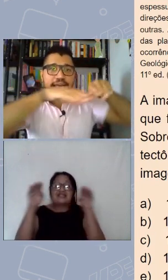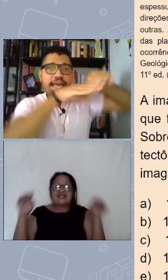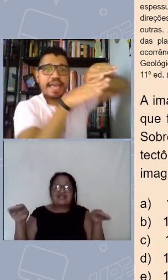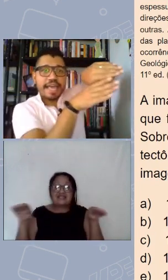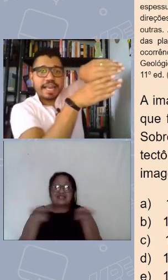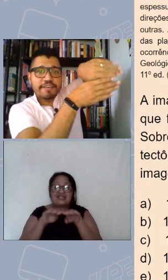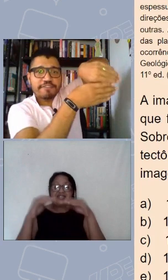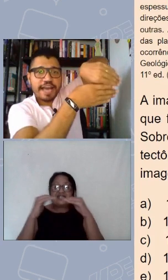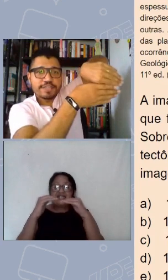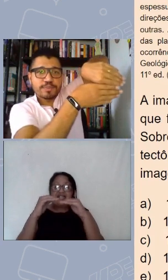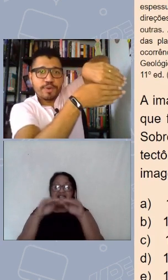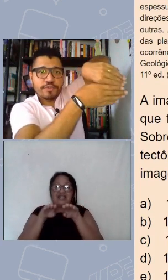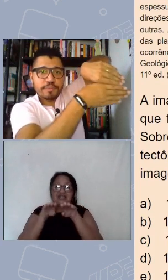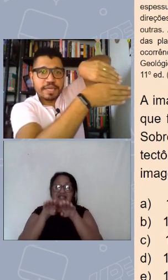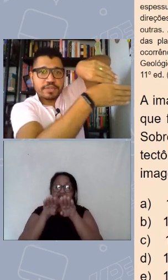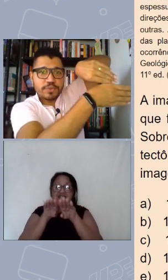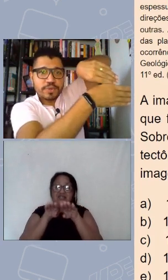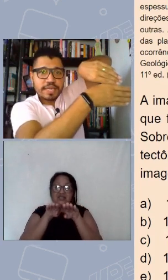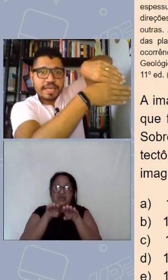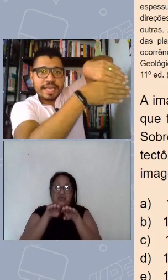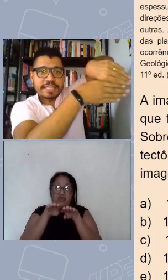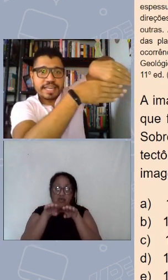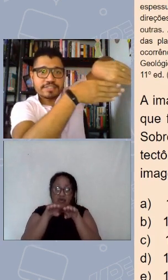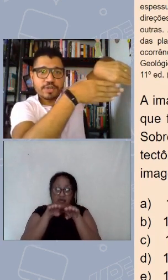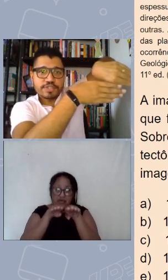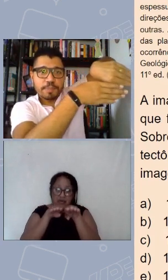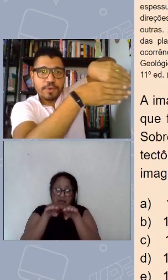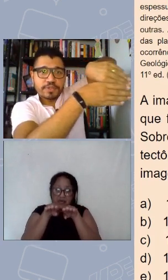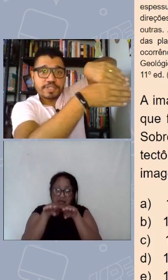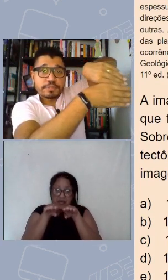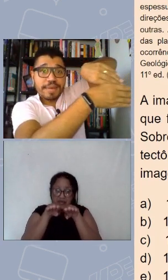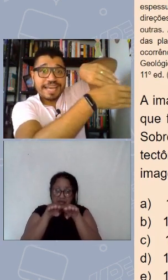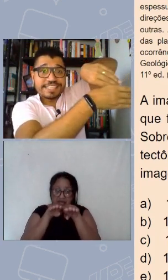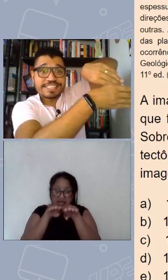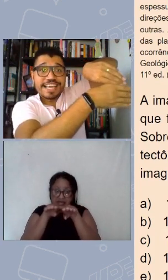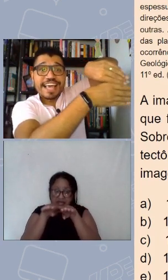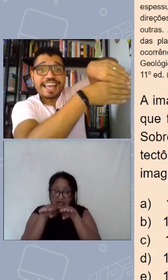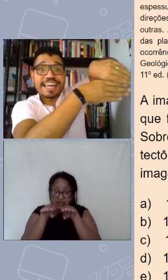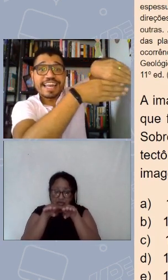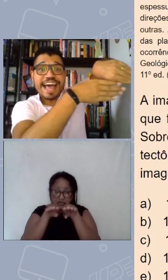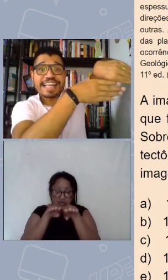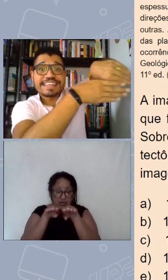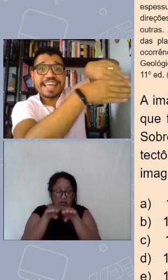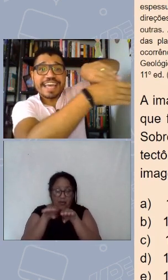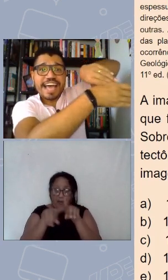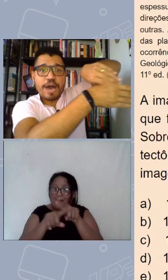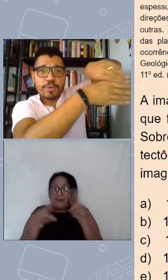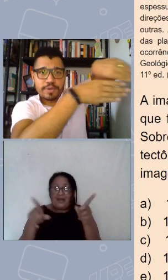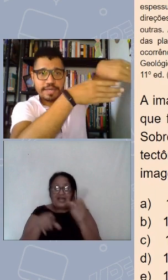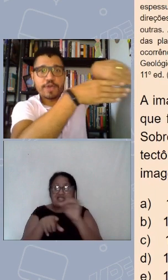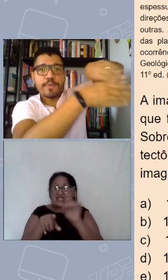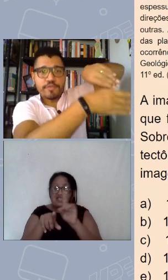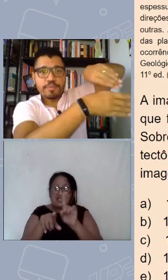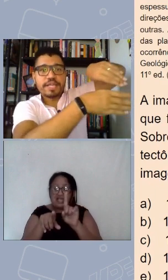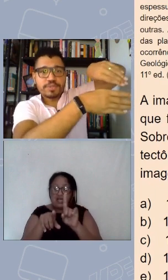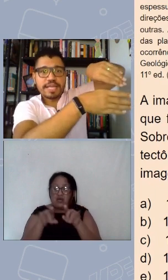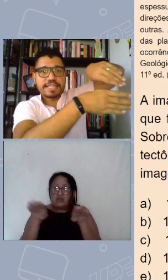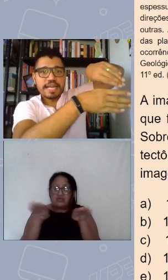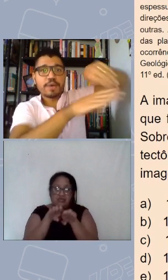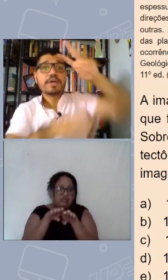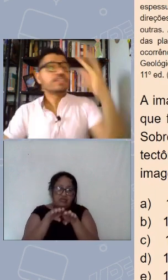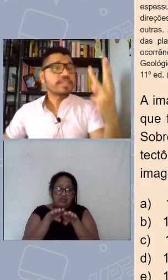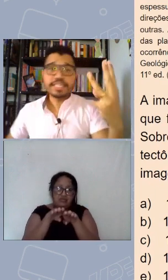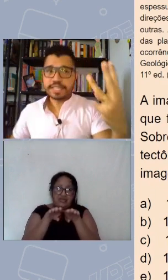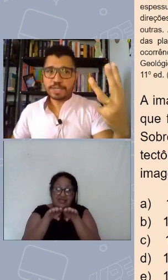separa ela faz um movimento em direções opostas mas lateral é um movimento